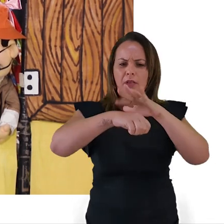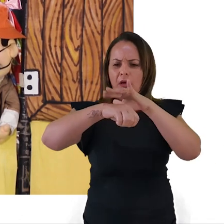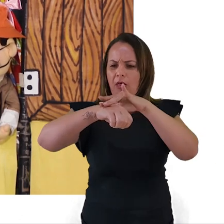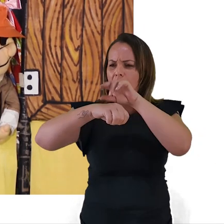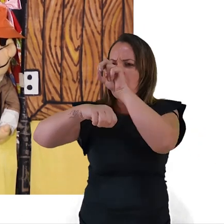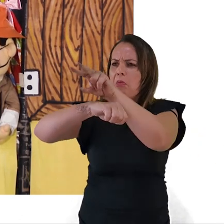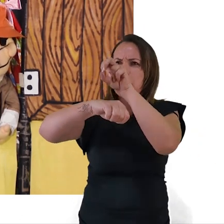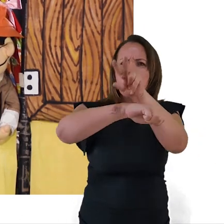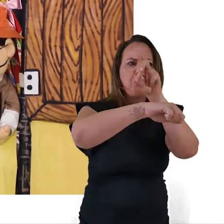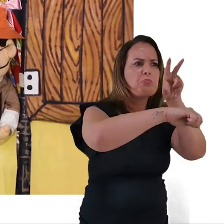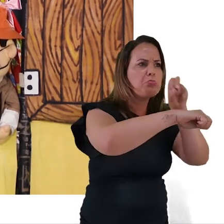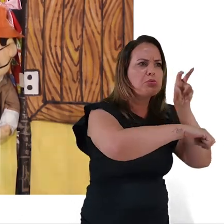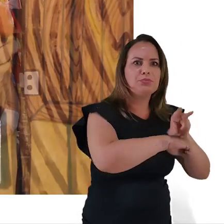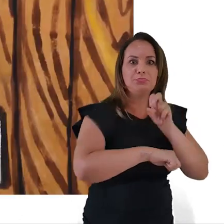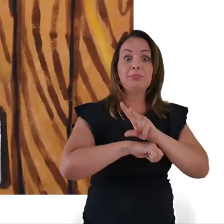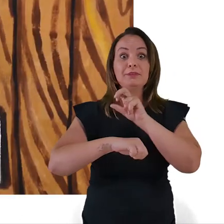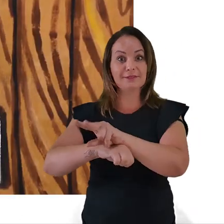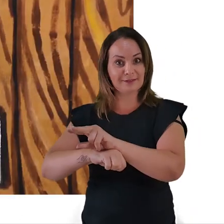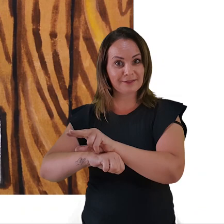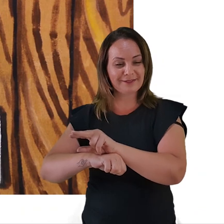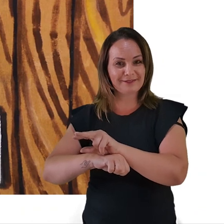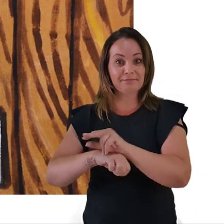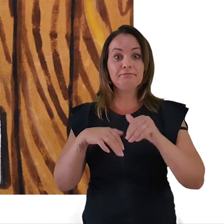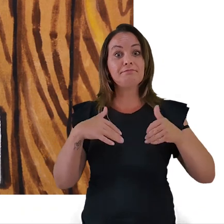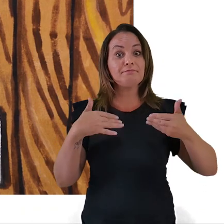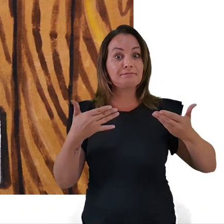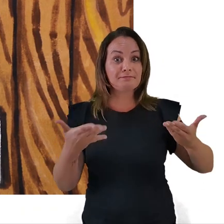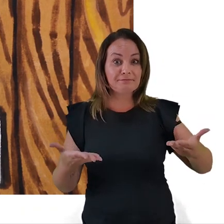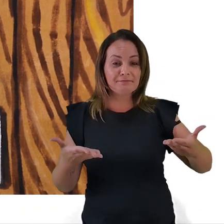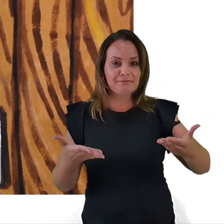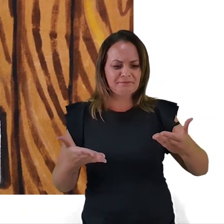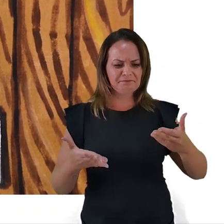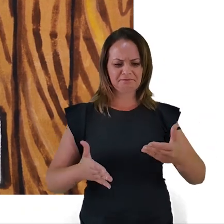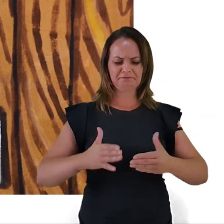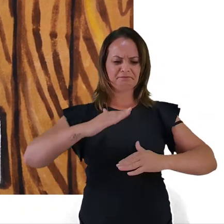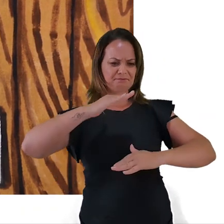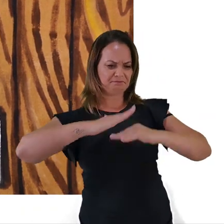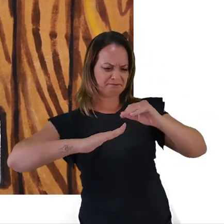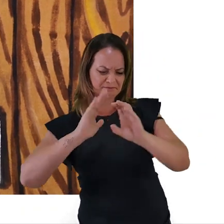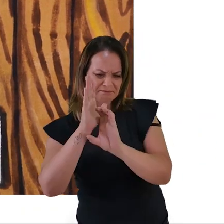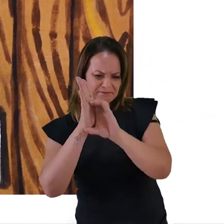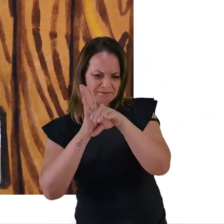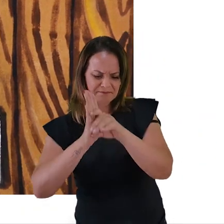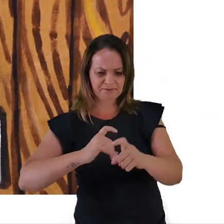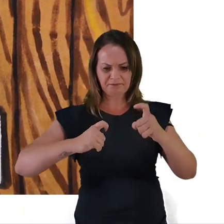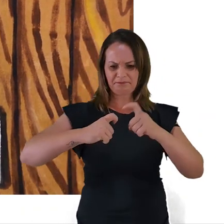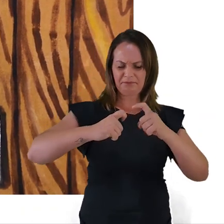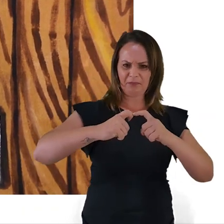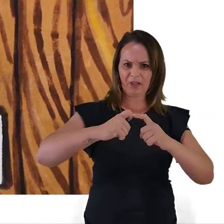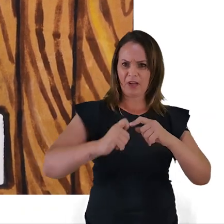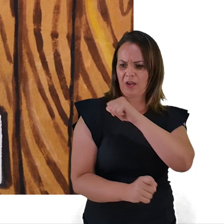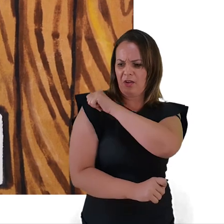para mais pessoas. Então, esses cientistas, médicos, enfermeiros e